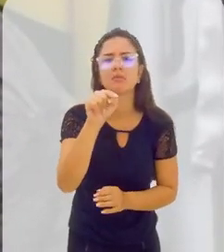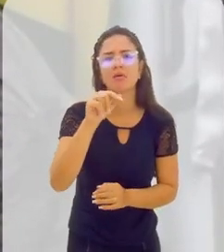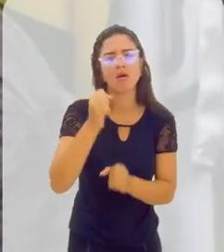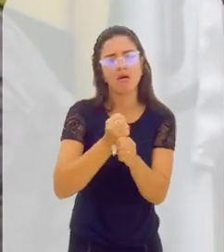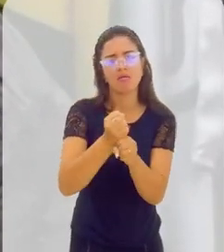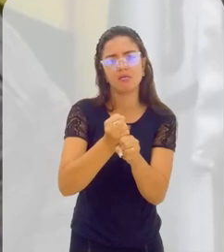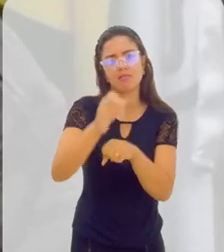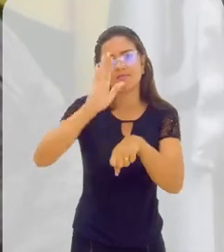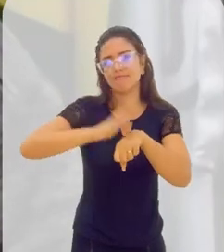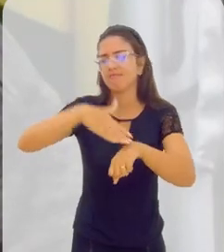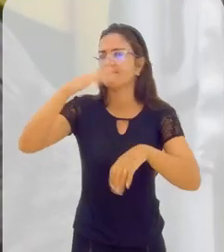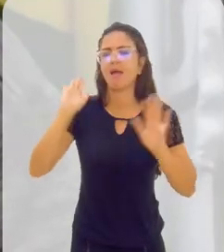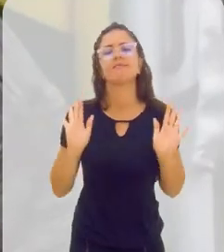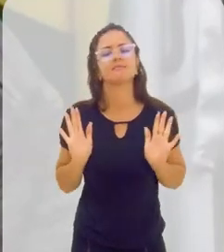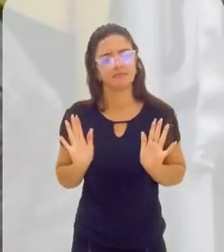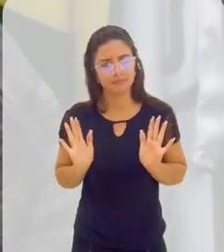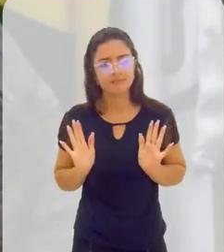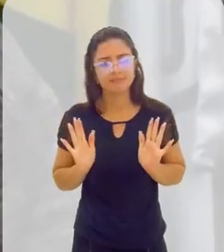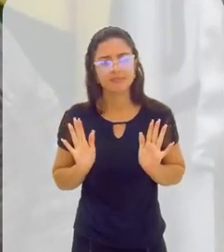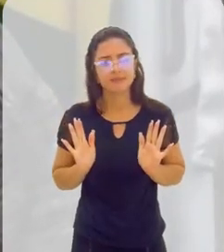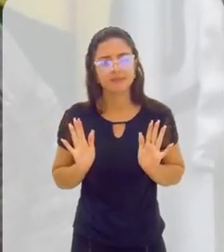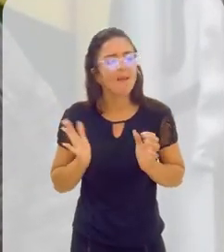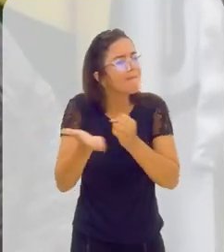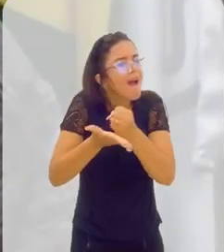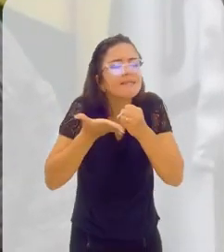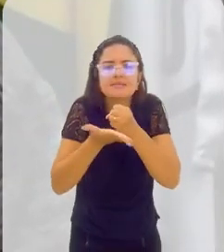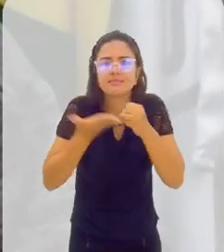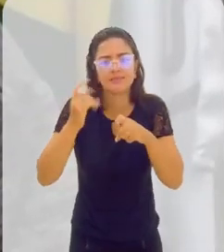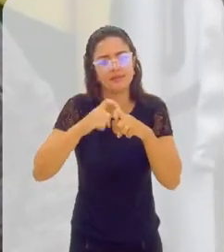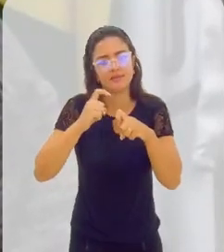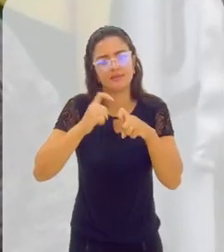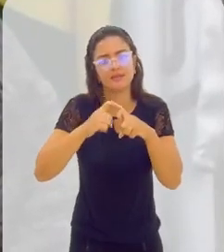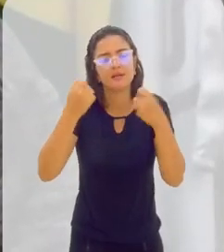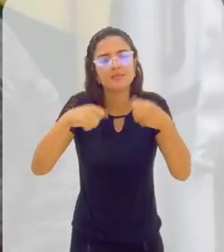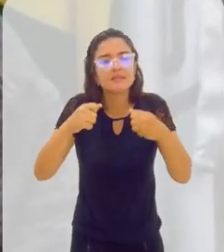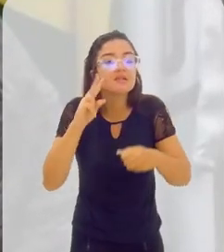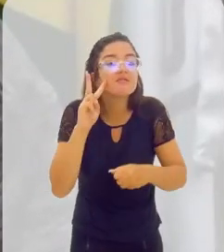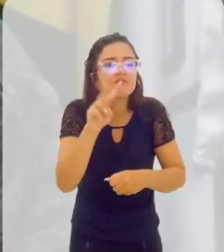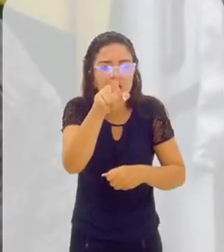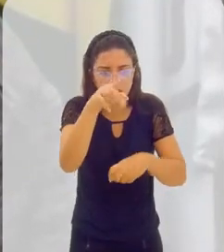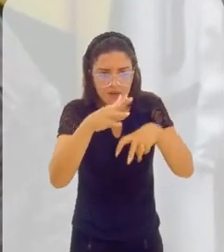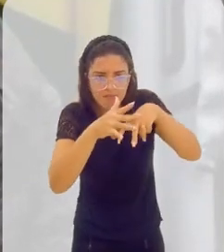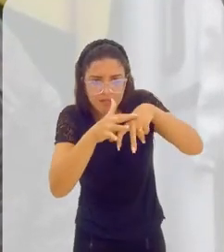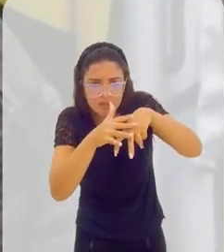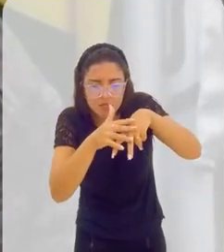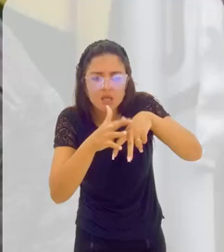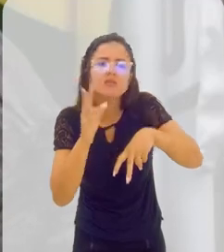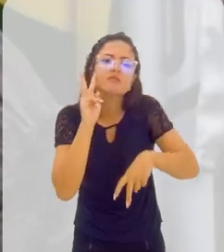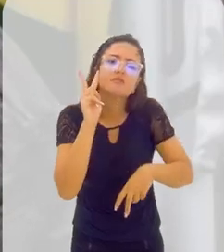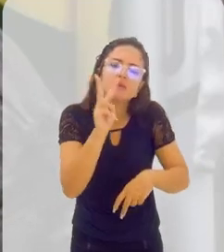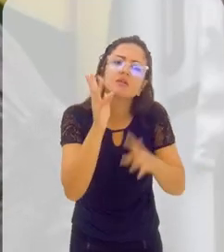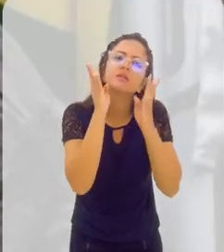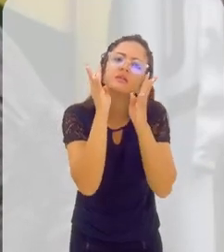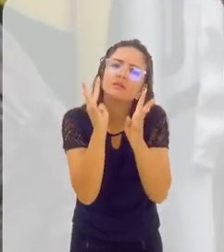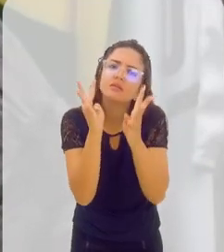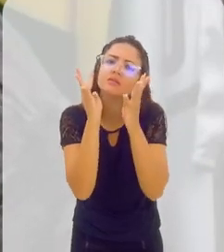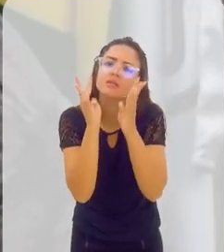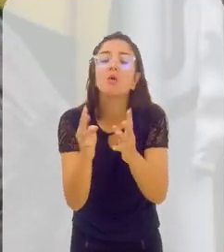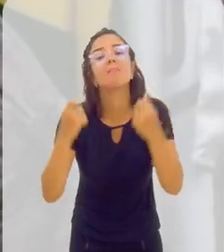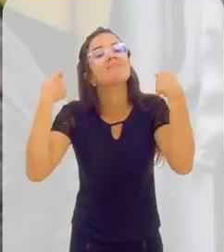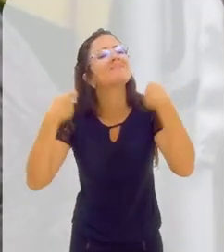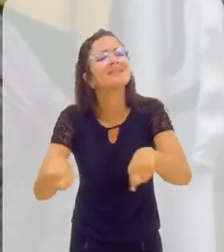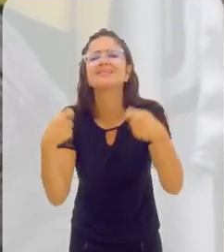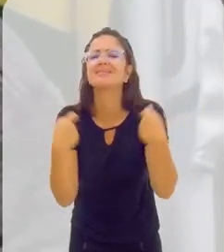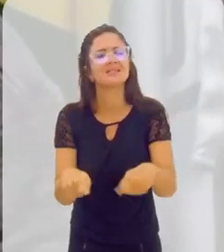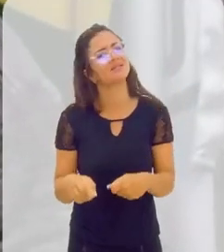a base da Medicina eu olhar para o paciente eu digo uma coisa para ele e aprender a ouvir não escutar eu ouvi